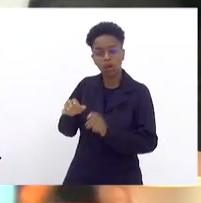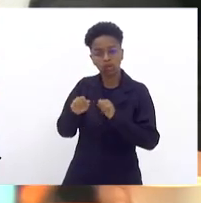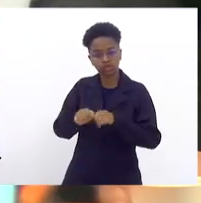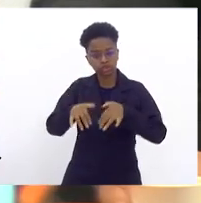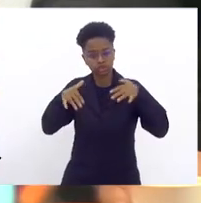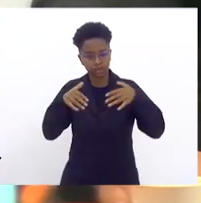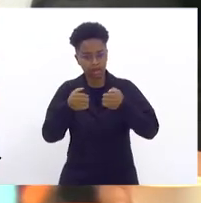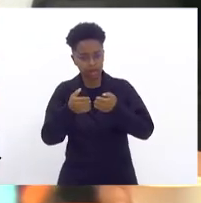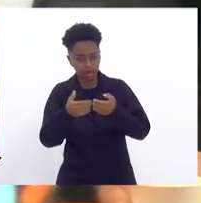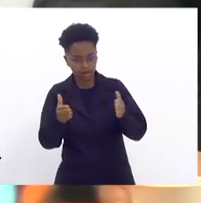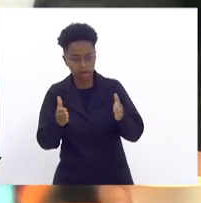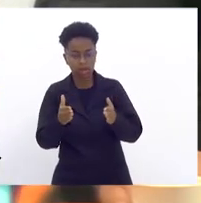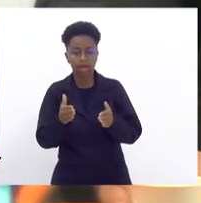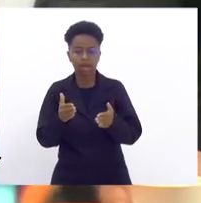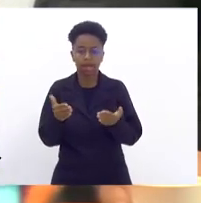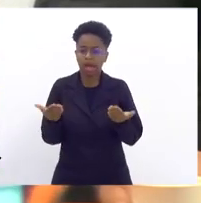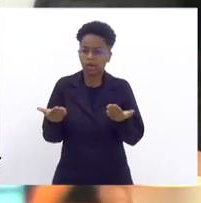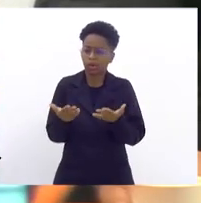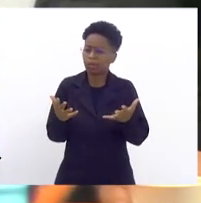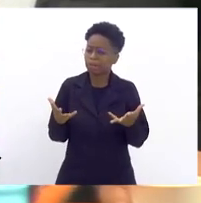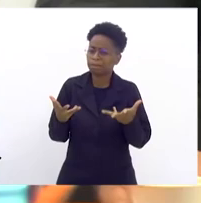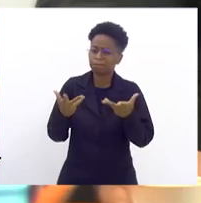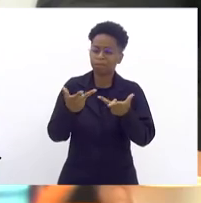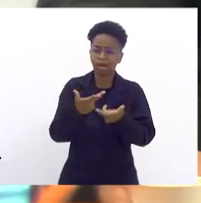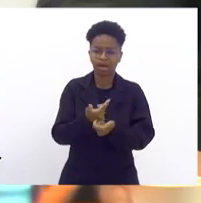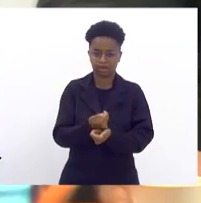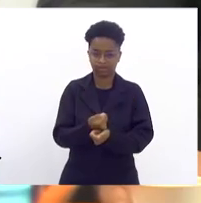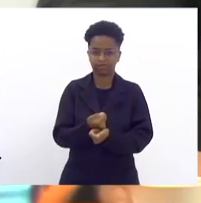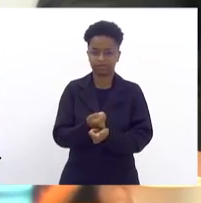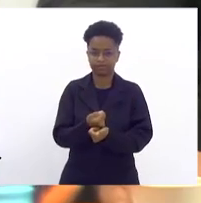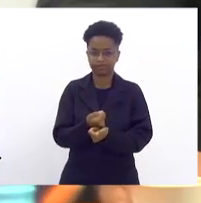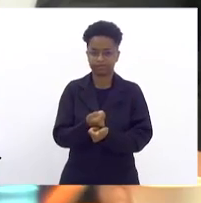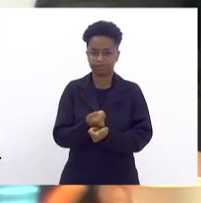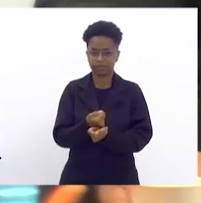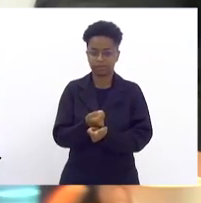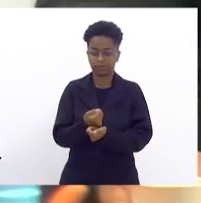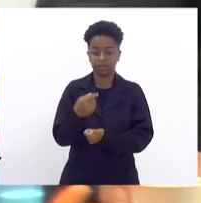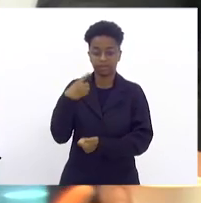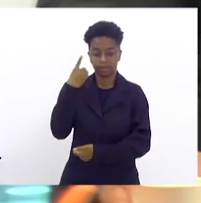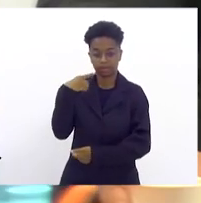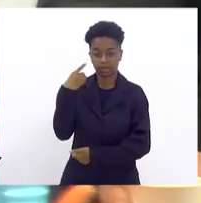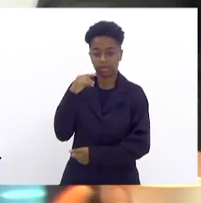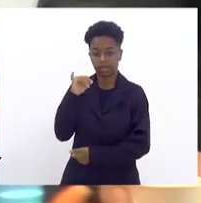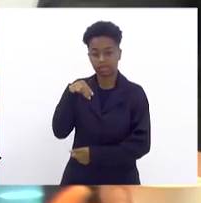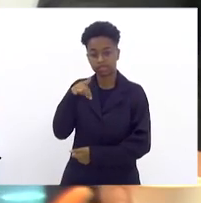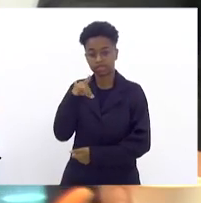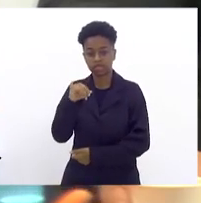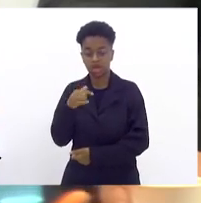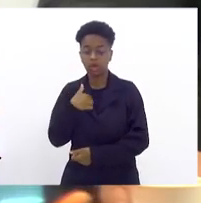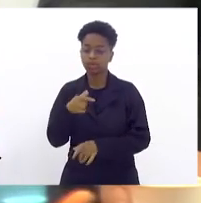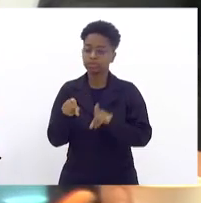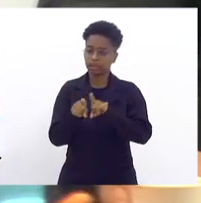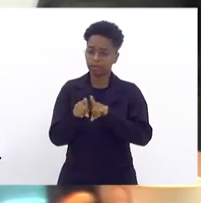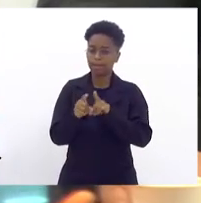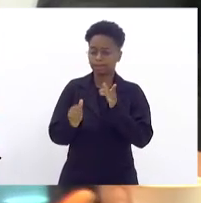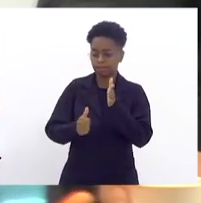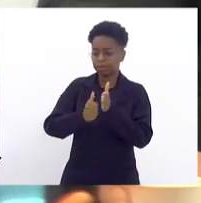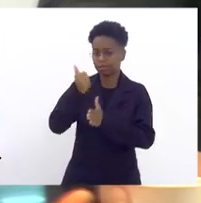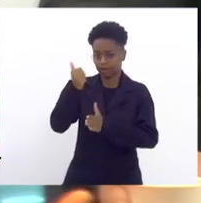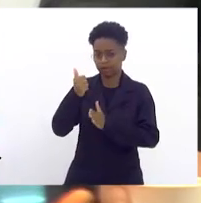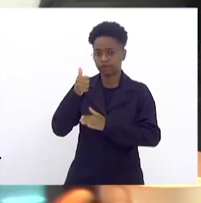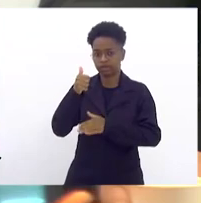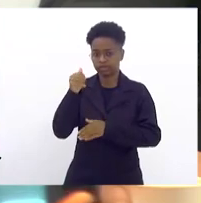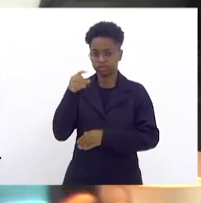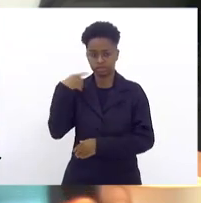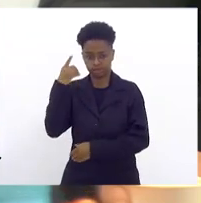tá sendo maravilhoso Deputado da índia também estou no meu primeiro mandato